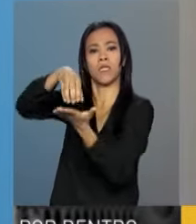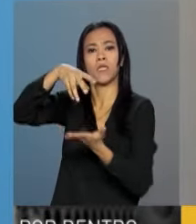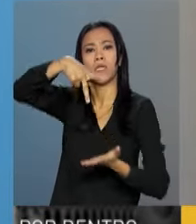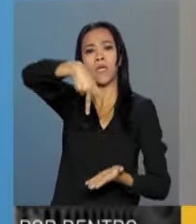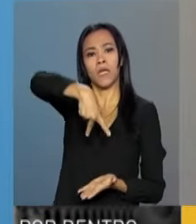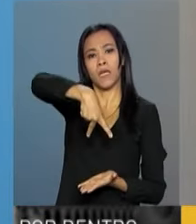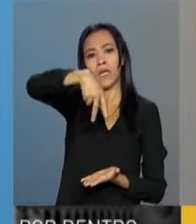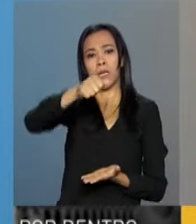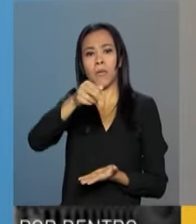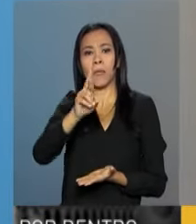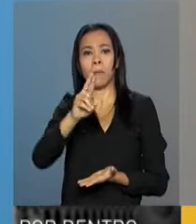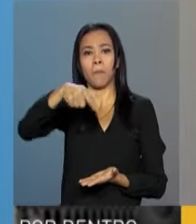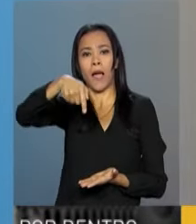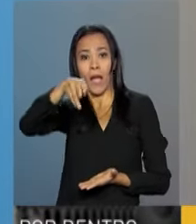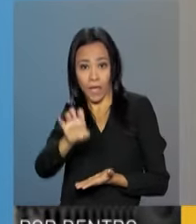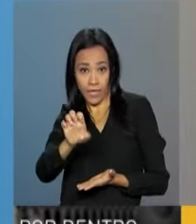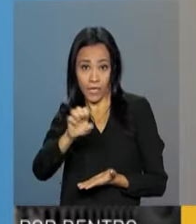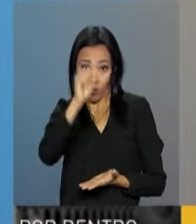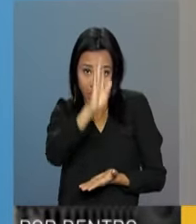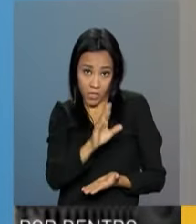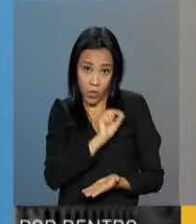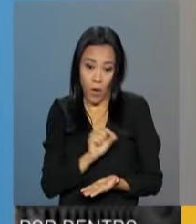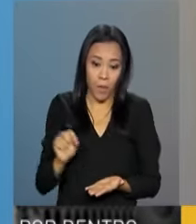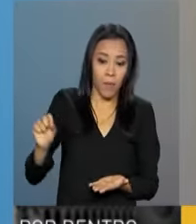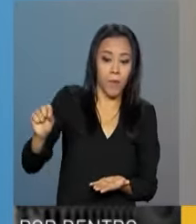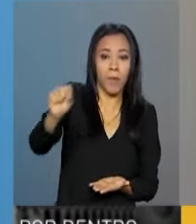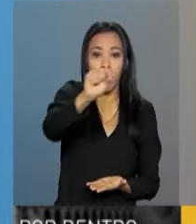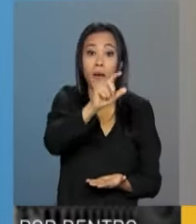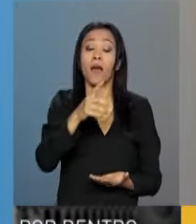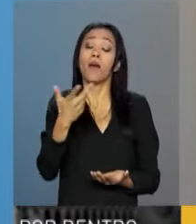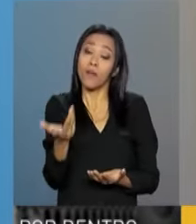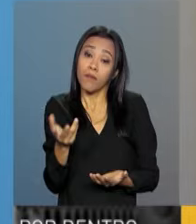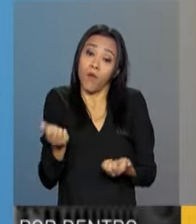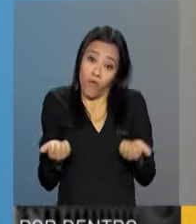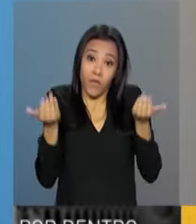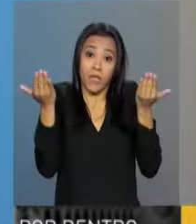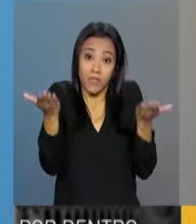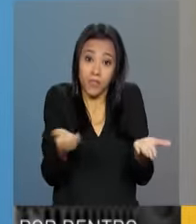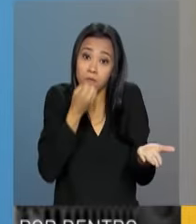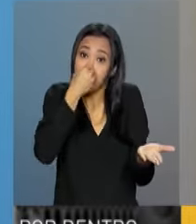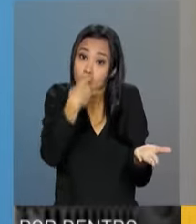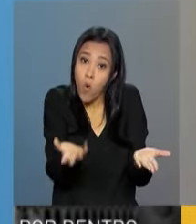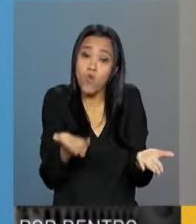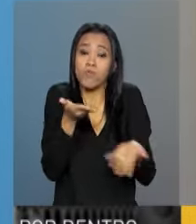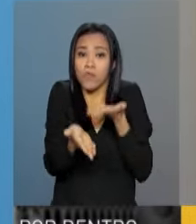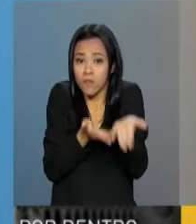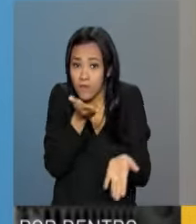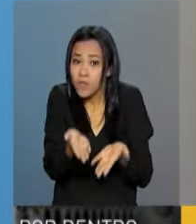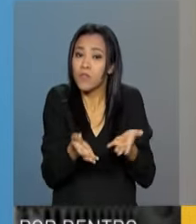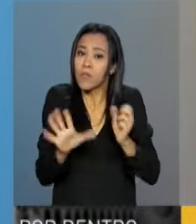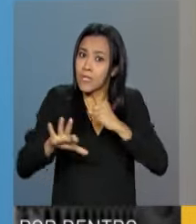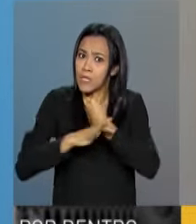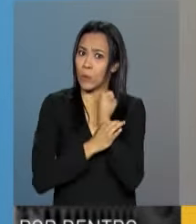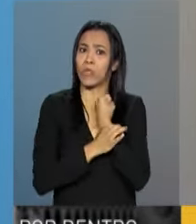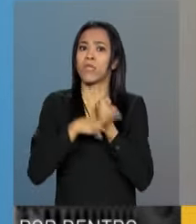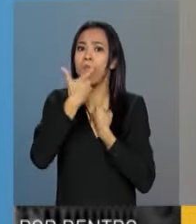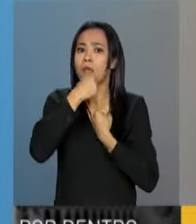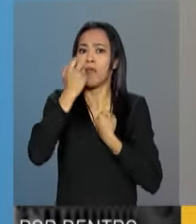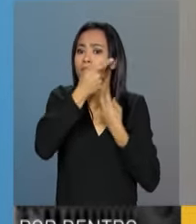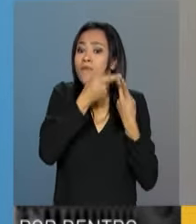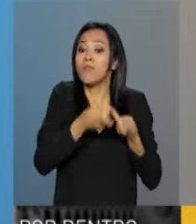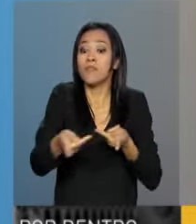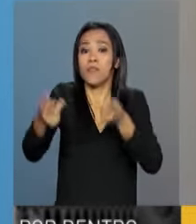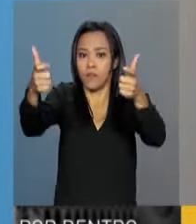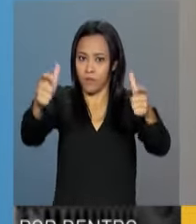vários parques nacionais e logicamente oferecendo bons serviços e segurança para os visitantes e